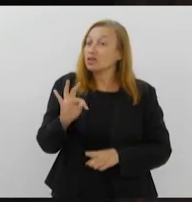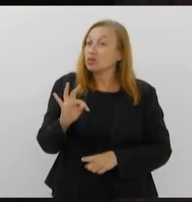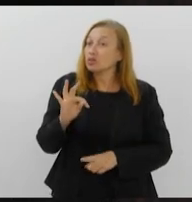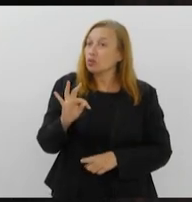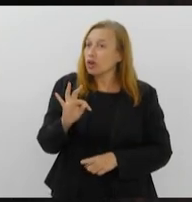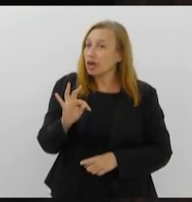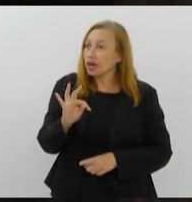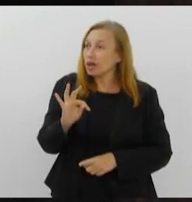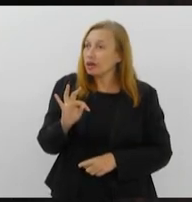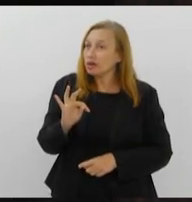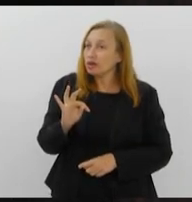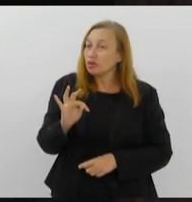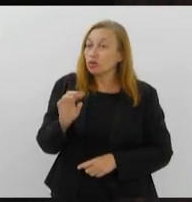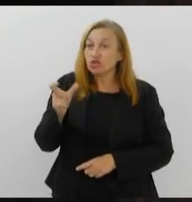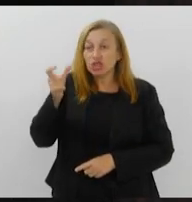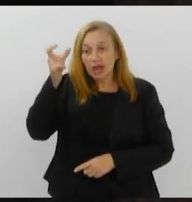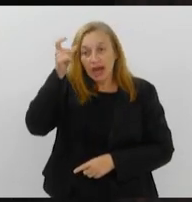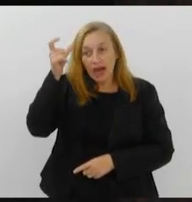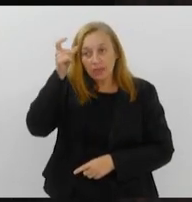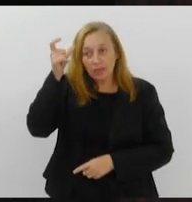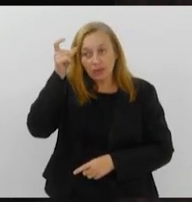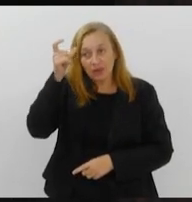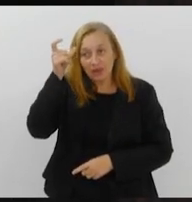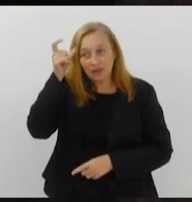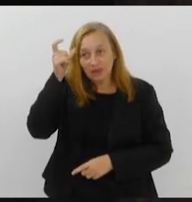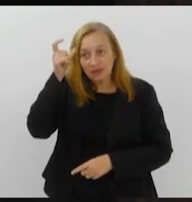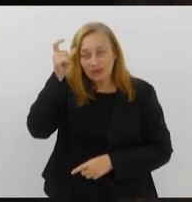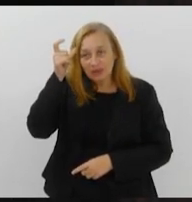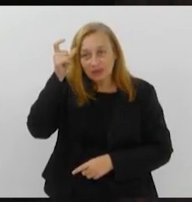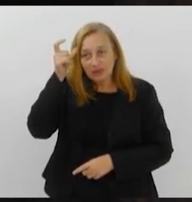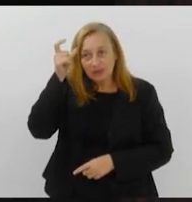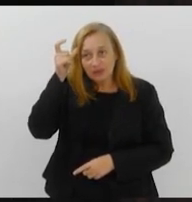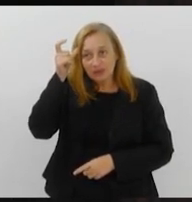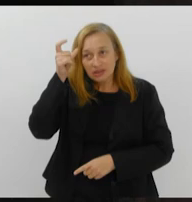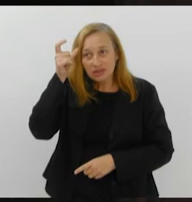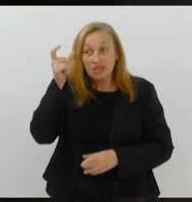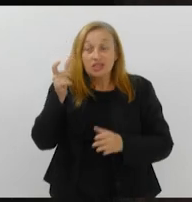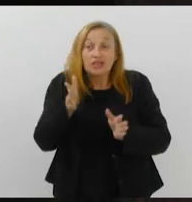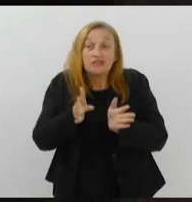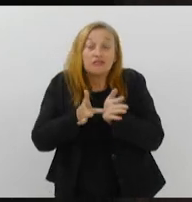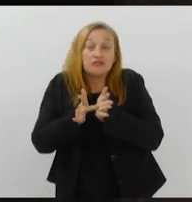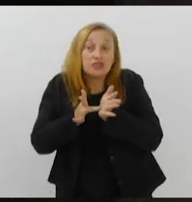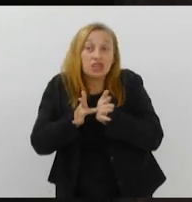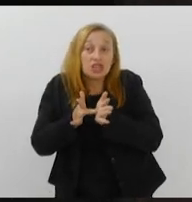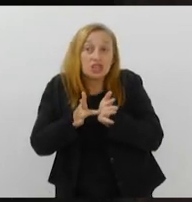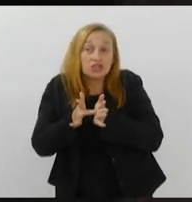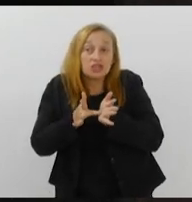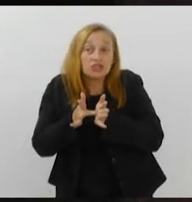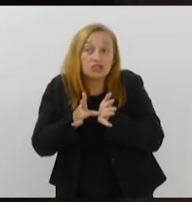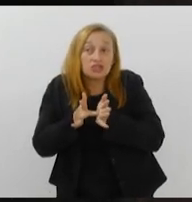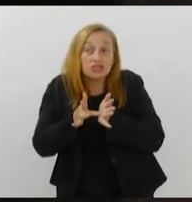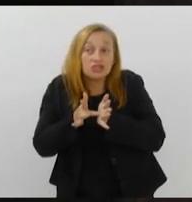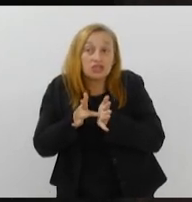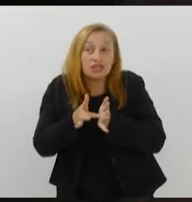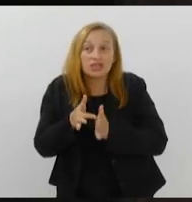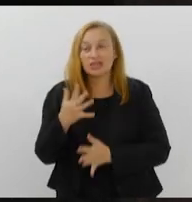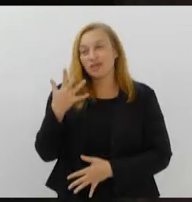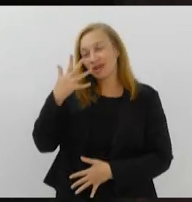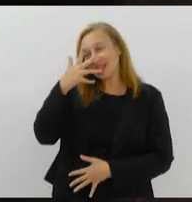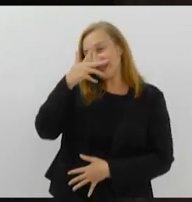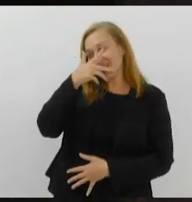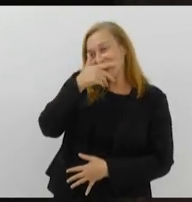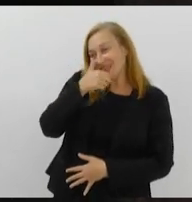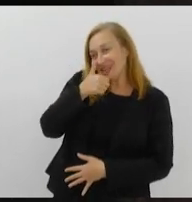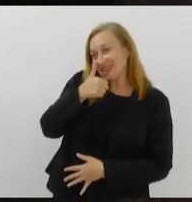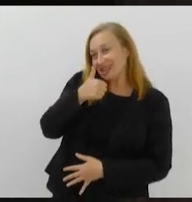Prada. O diabo sempre vem travestido de uma forma agradável, cheirosa, bonita, bem